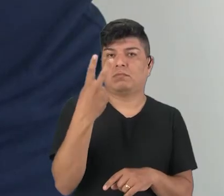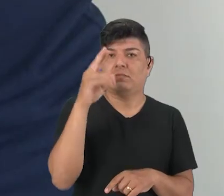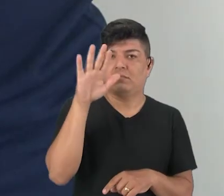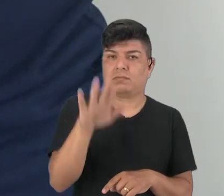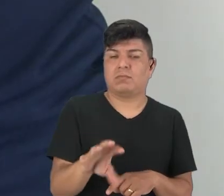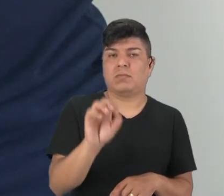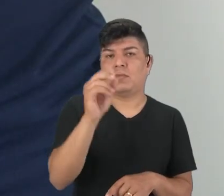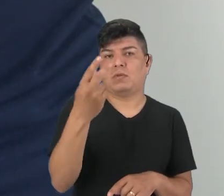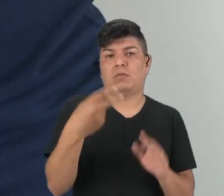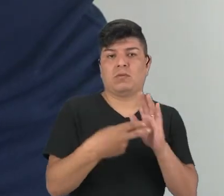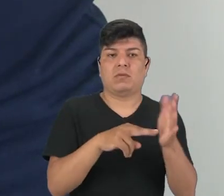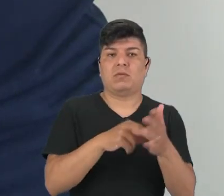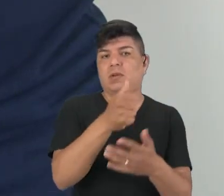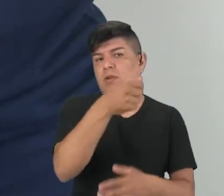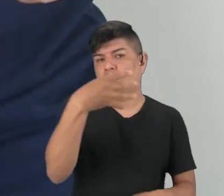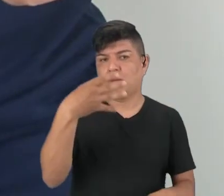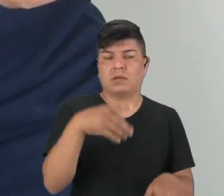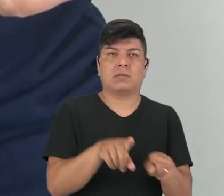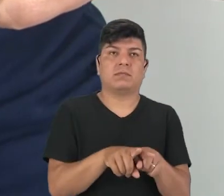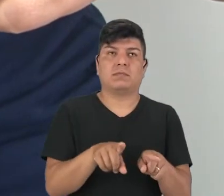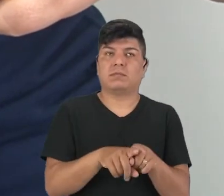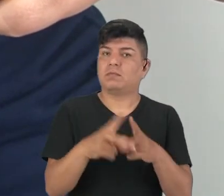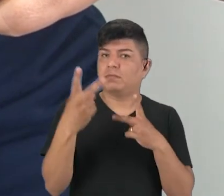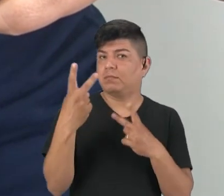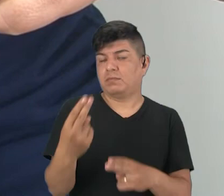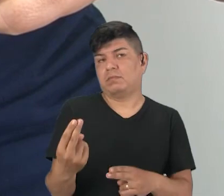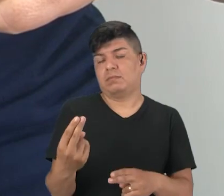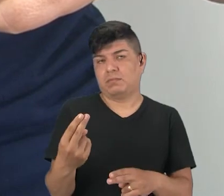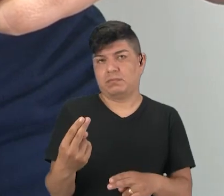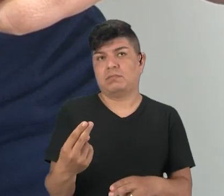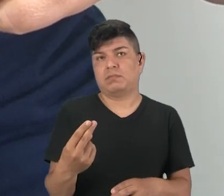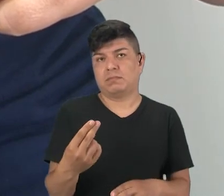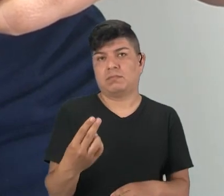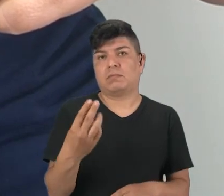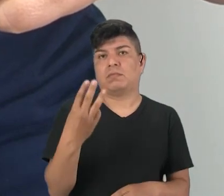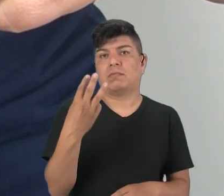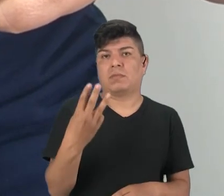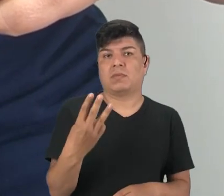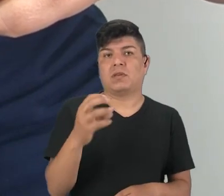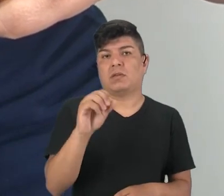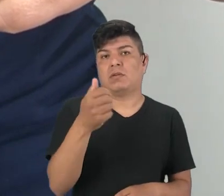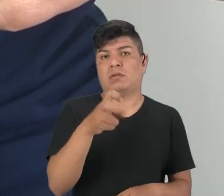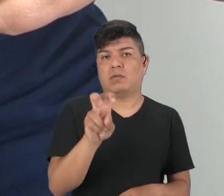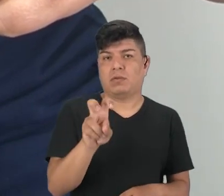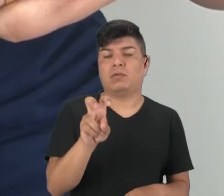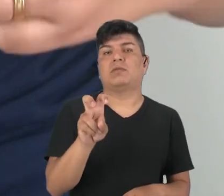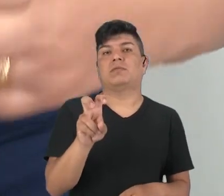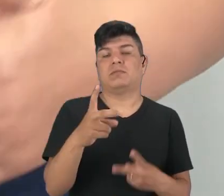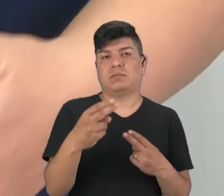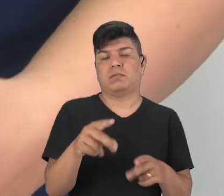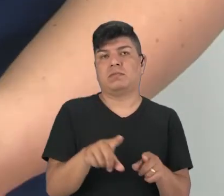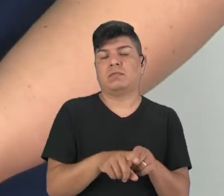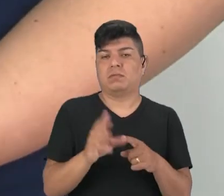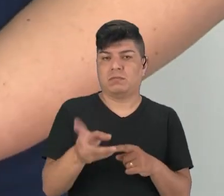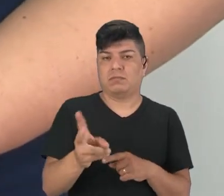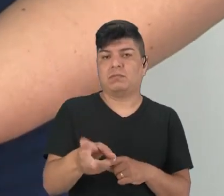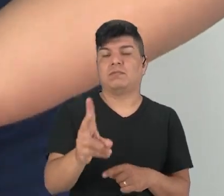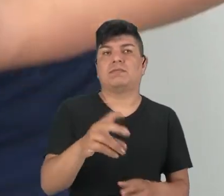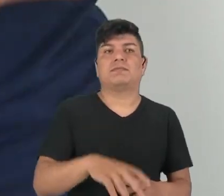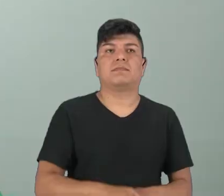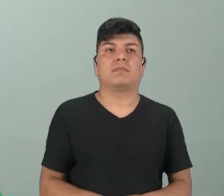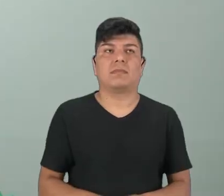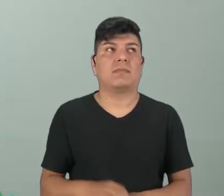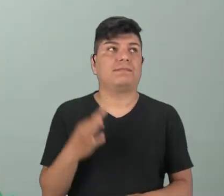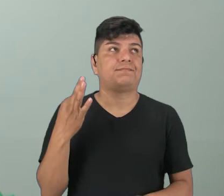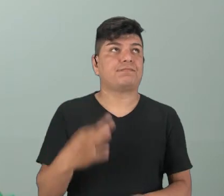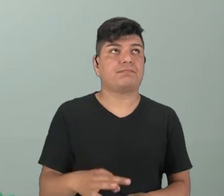tarde ou às 14, certo? Às 3 horas da tarde, a gente diz que é 3 horas ou às 15 horas, né? E assim